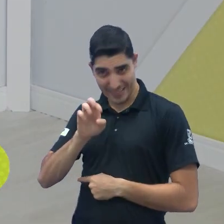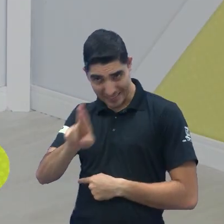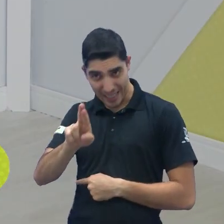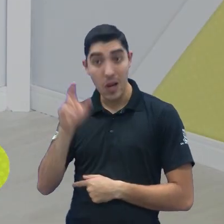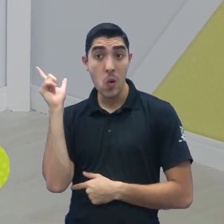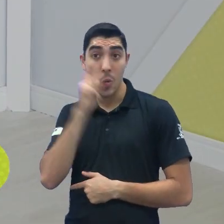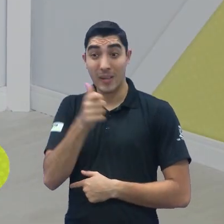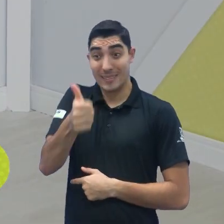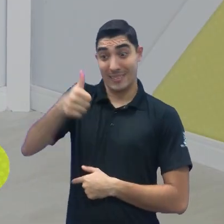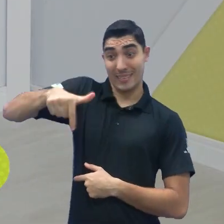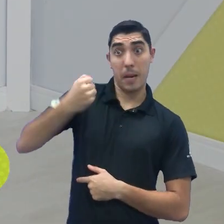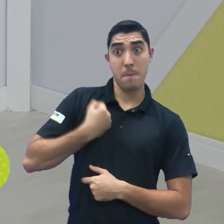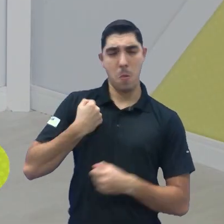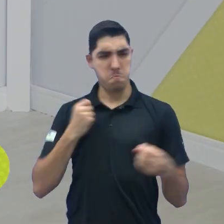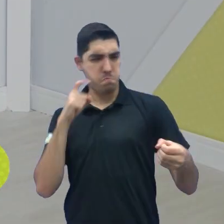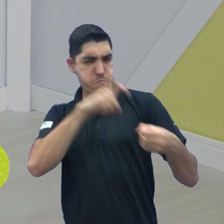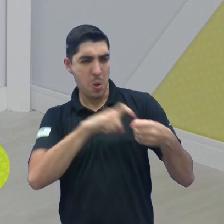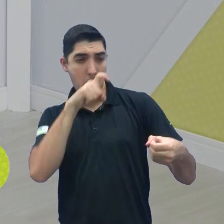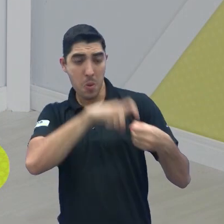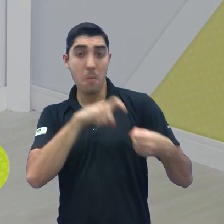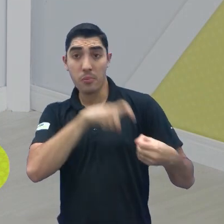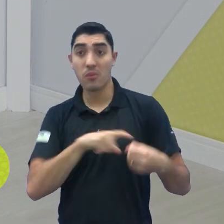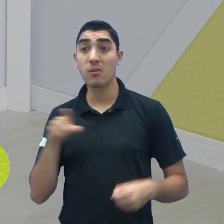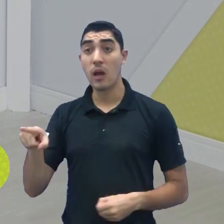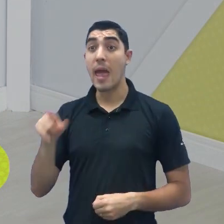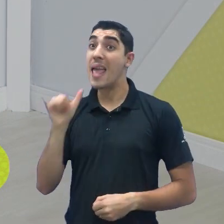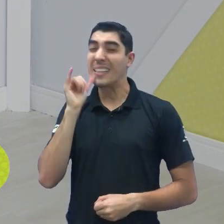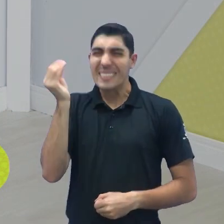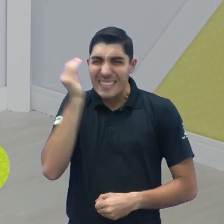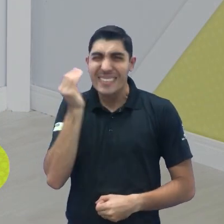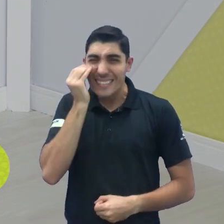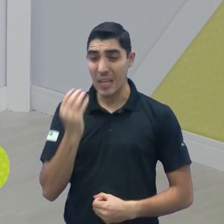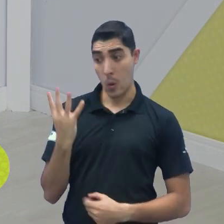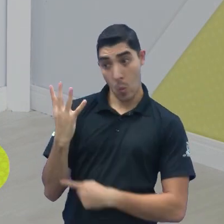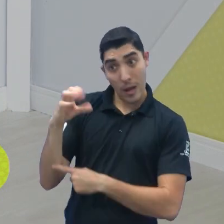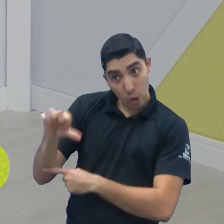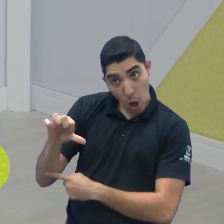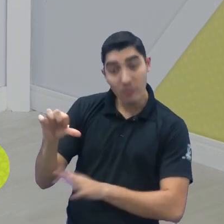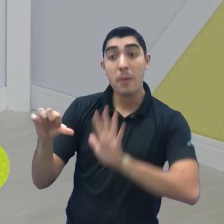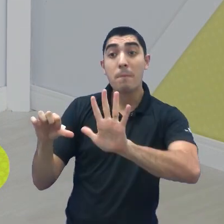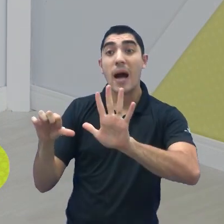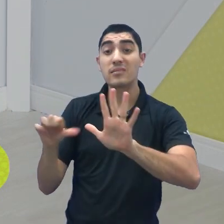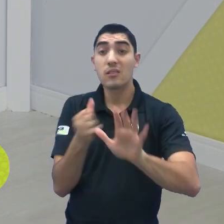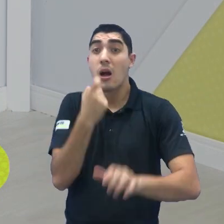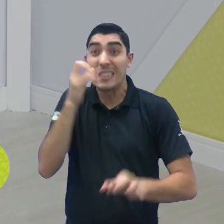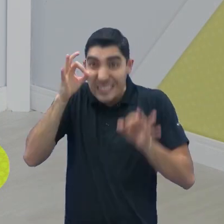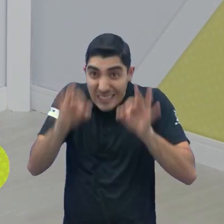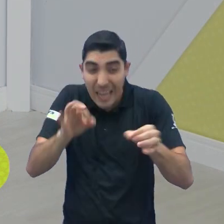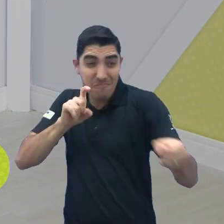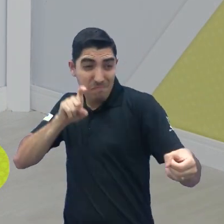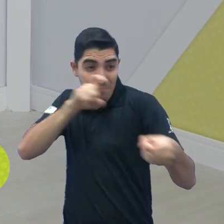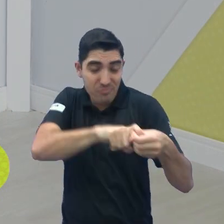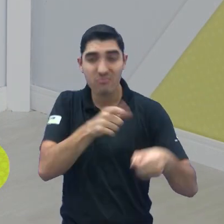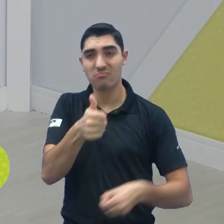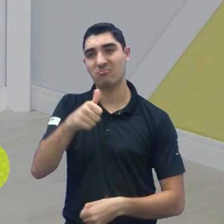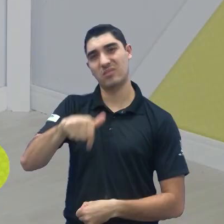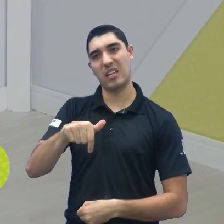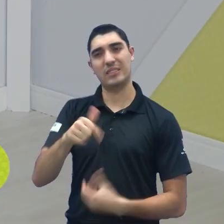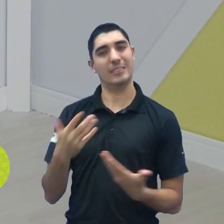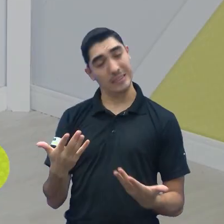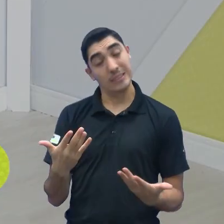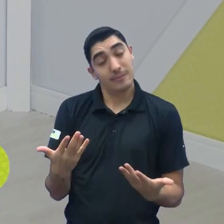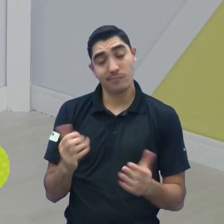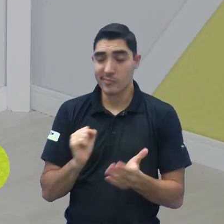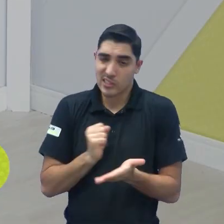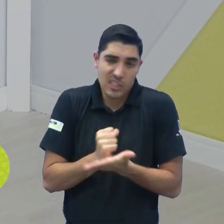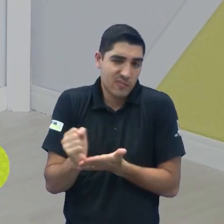ele chutou para 49 pontos e fez só 17. Ou seja, para um cara do nível dele, realmente é muito pouco. Mas enfim, já passou e